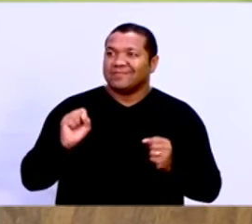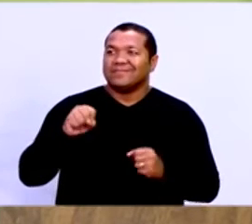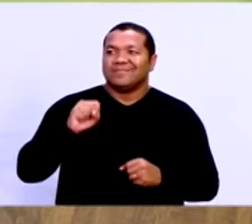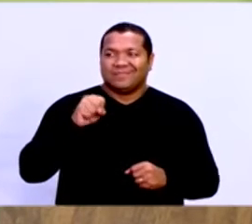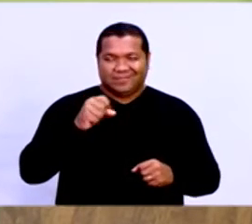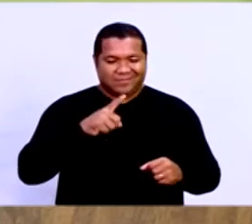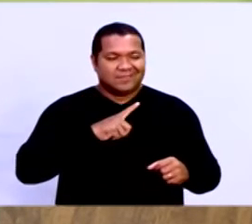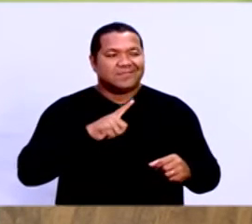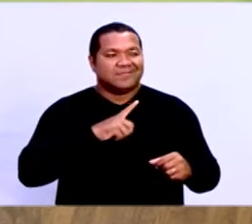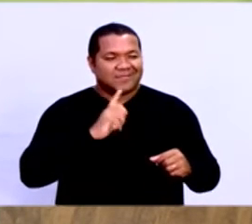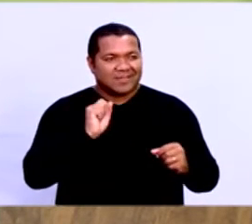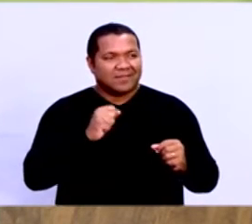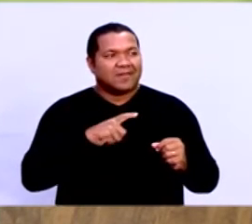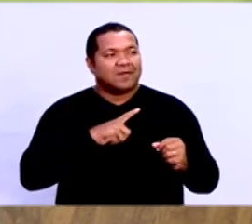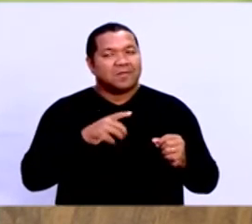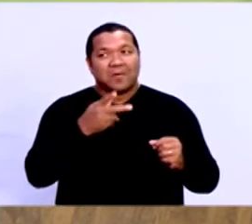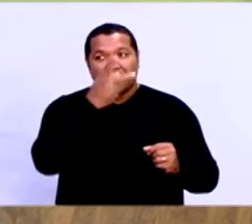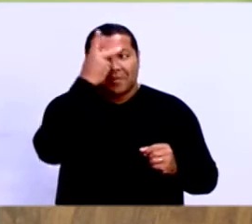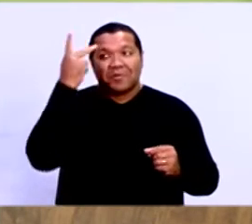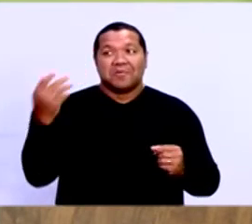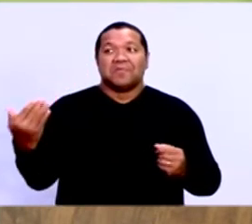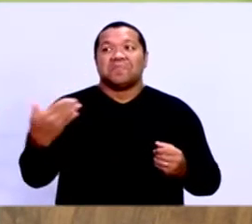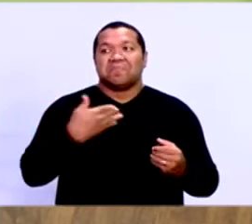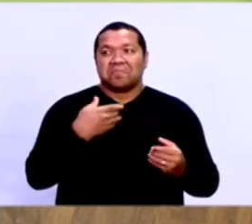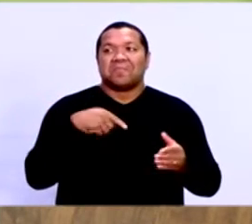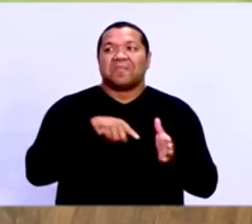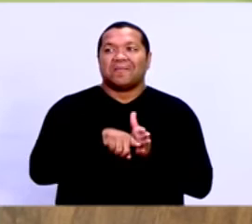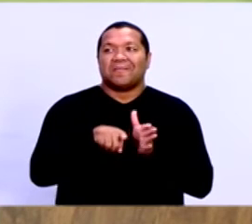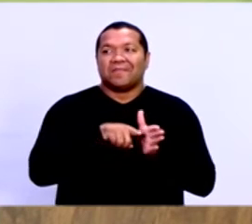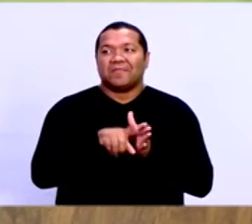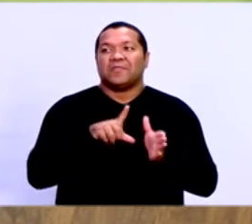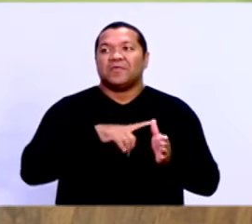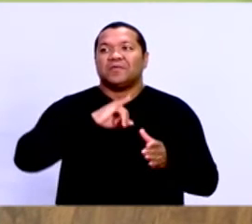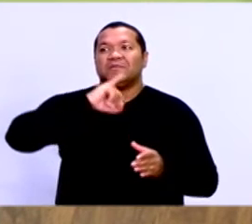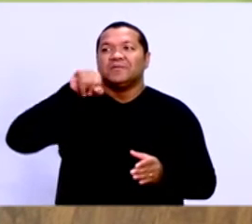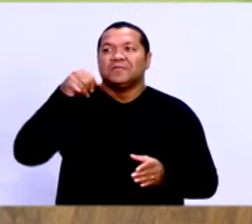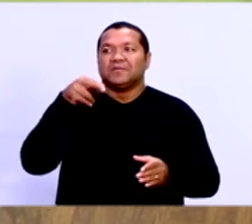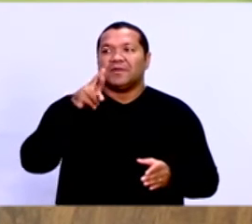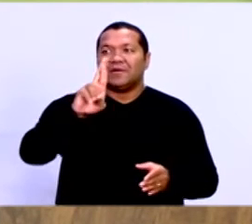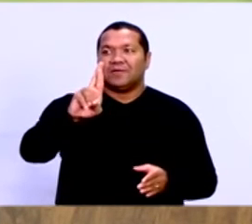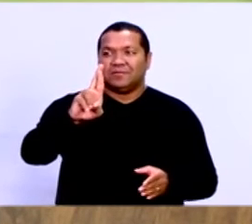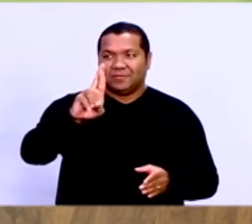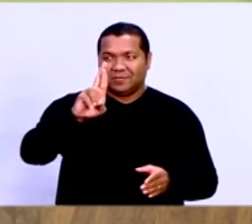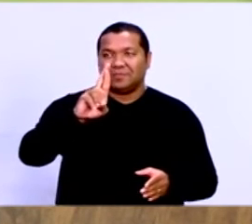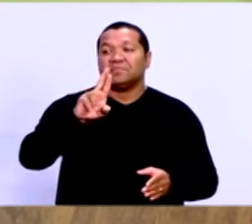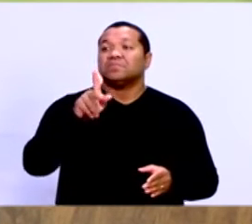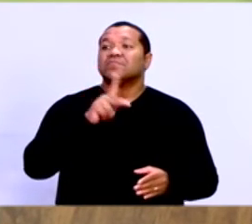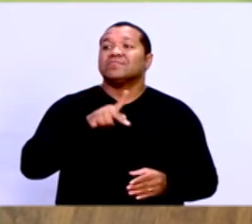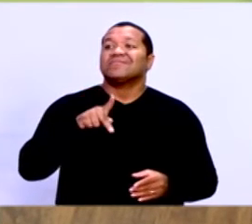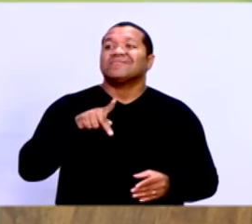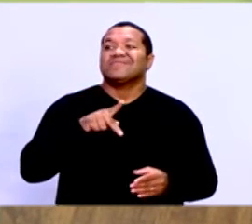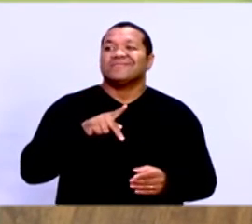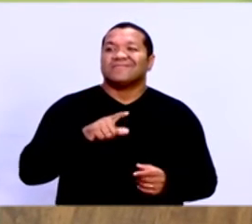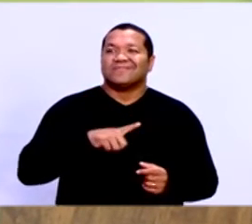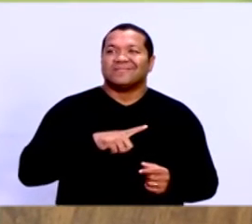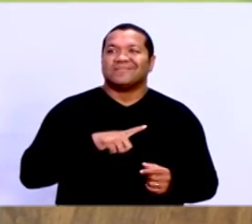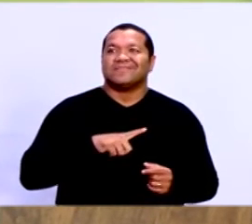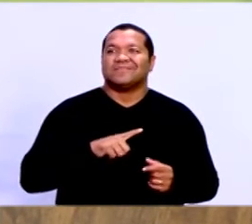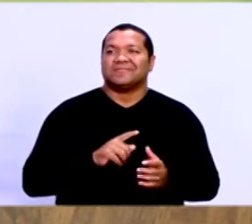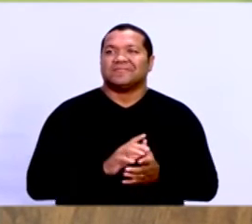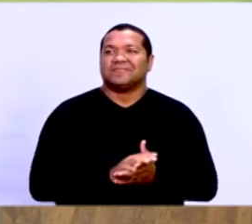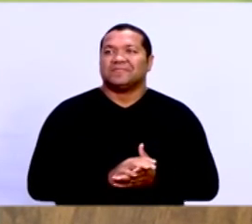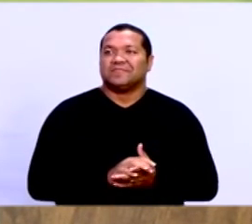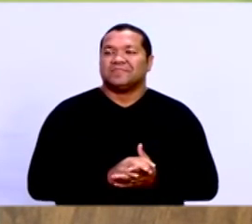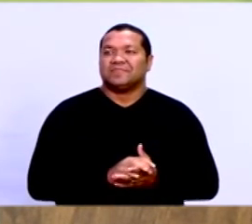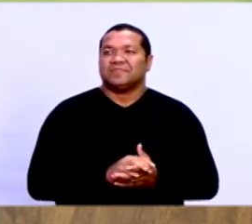nós tivemos uma participação é do pólo de jaru um professora e e também assim